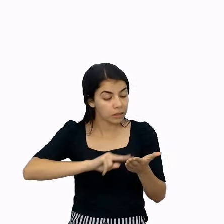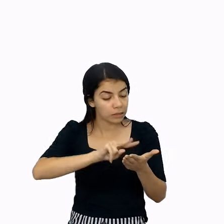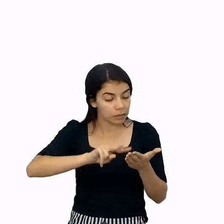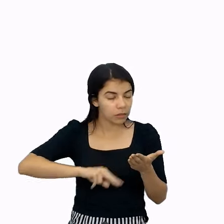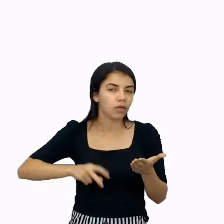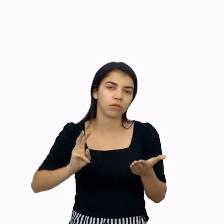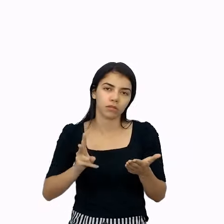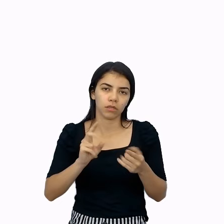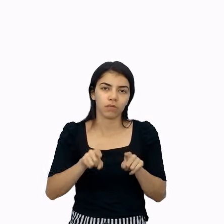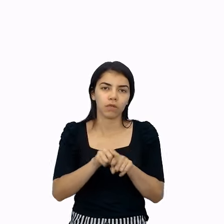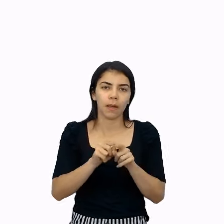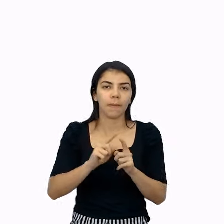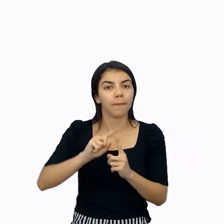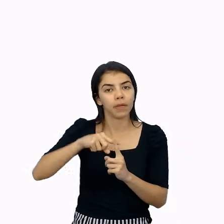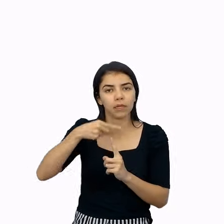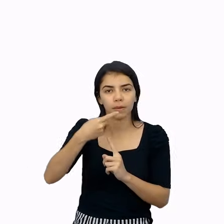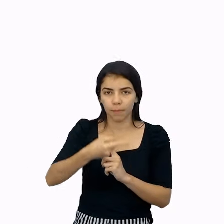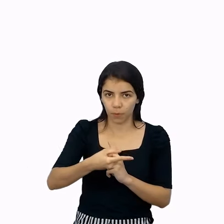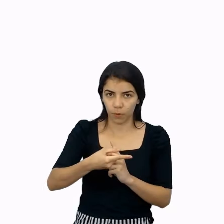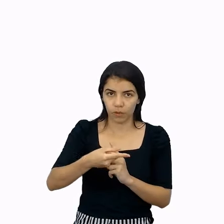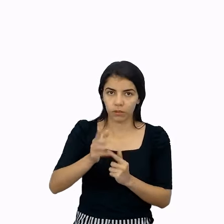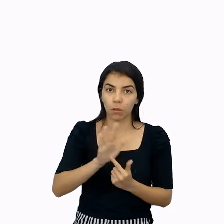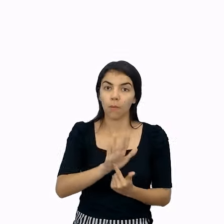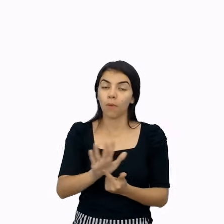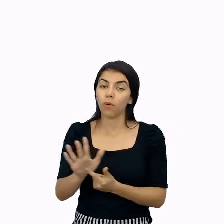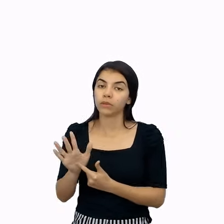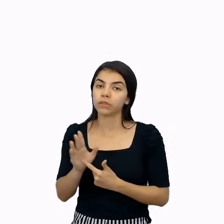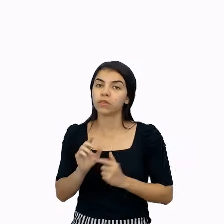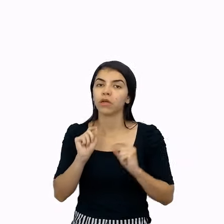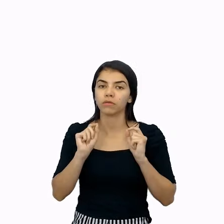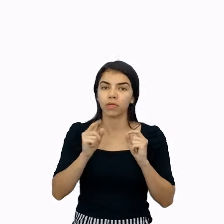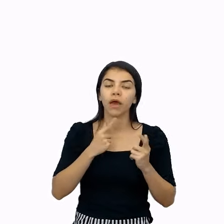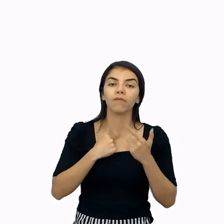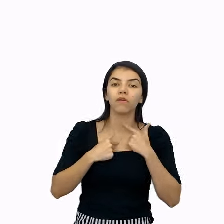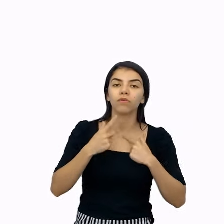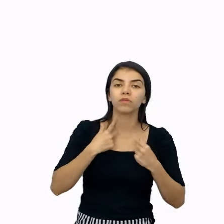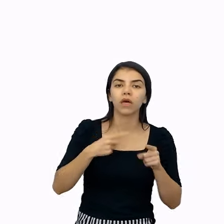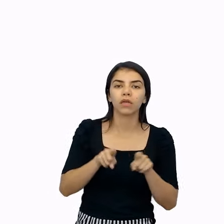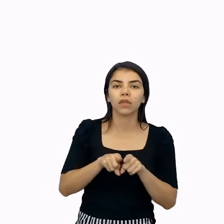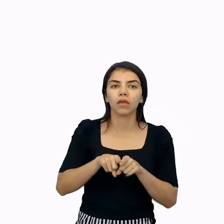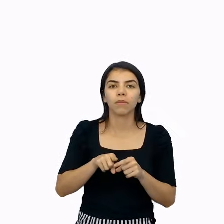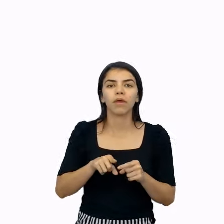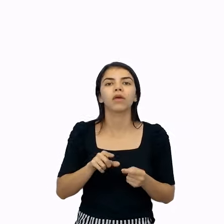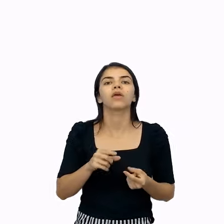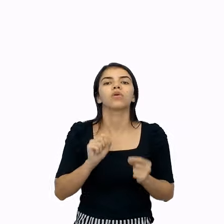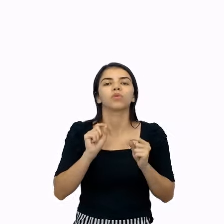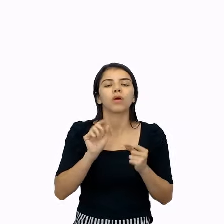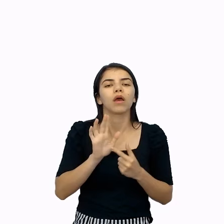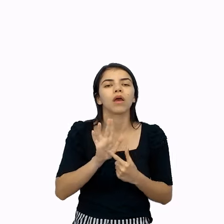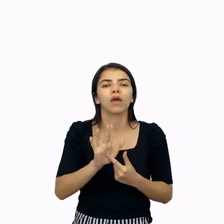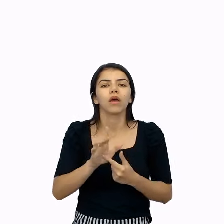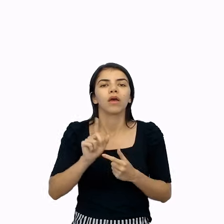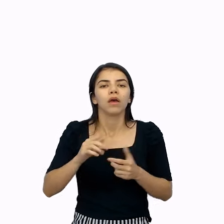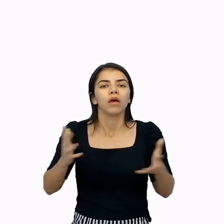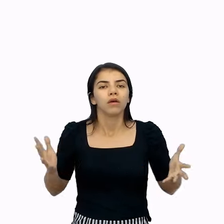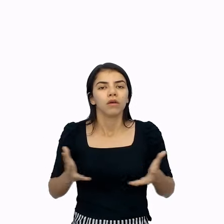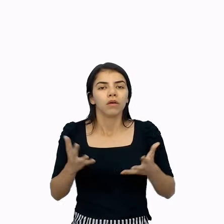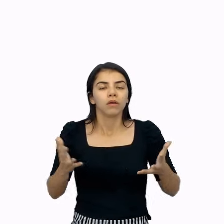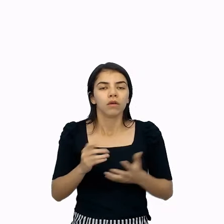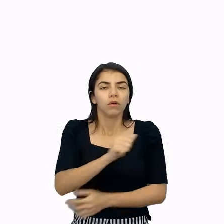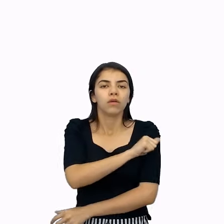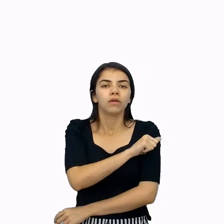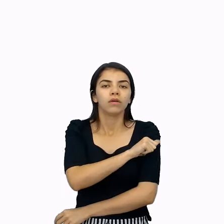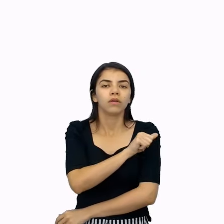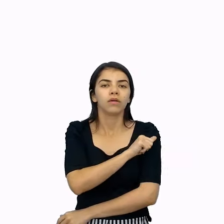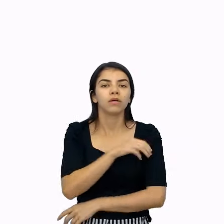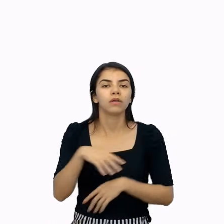poder passar essa vontade aos estudantes, esse encantamento também para os